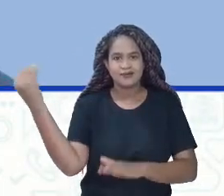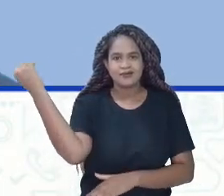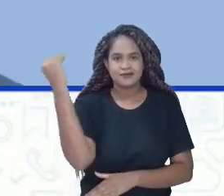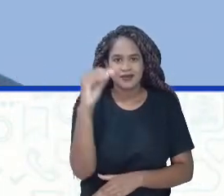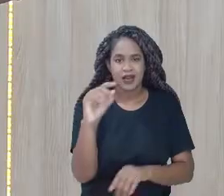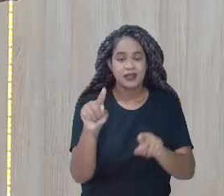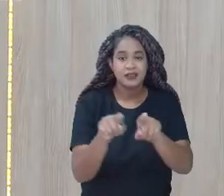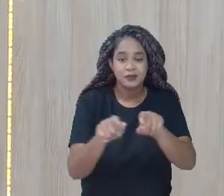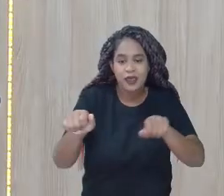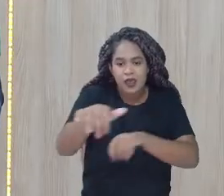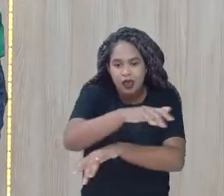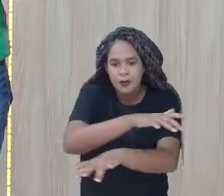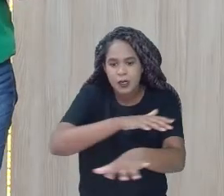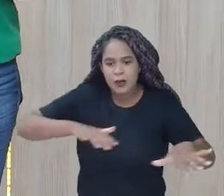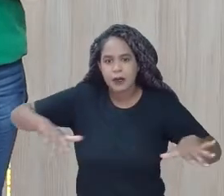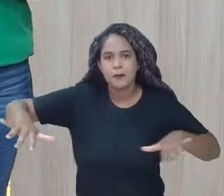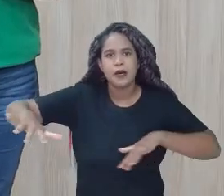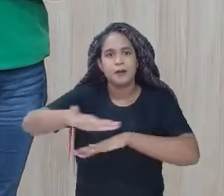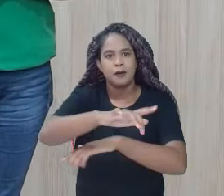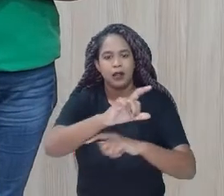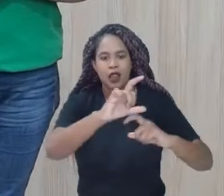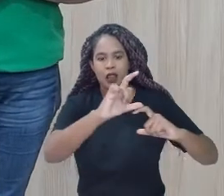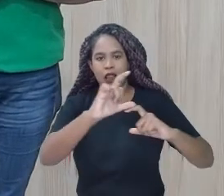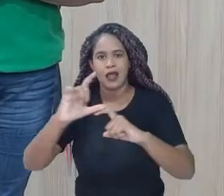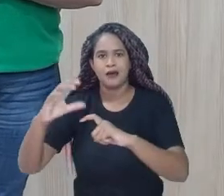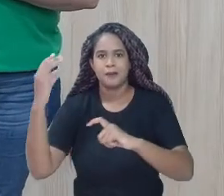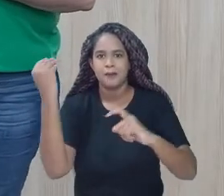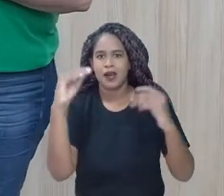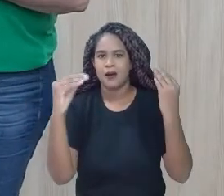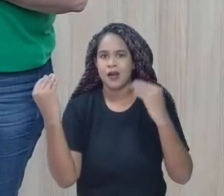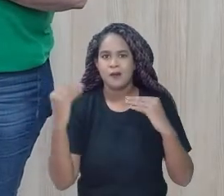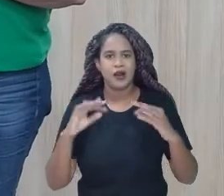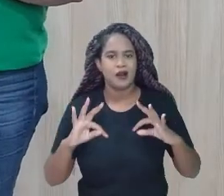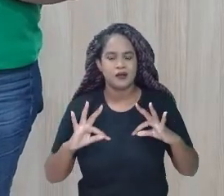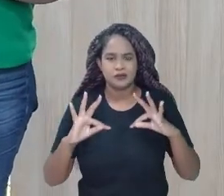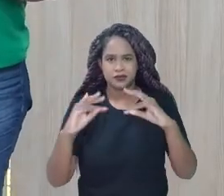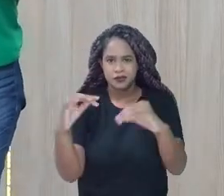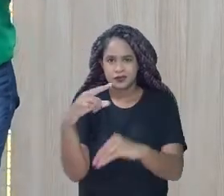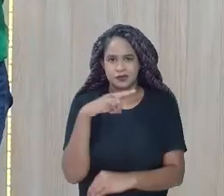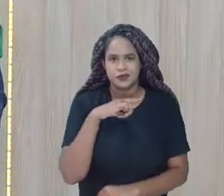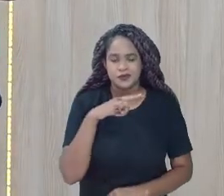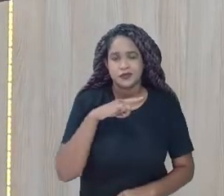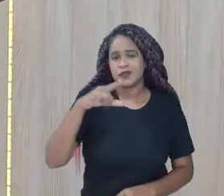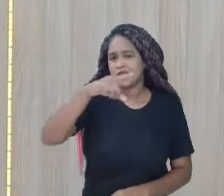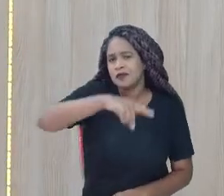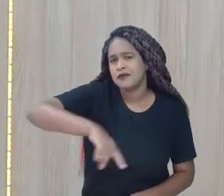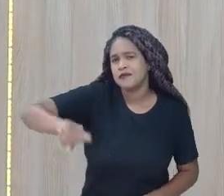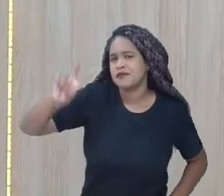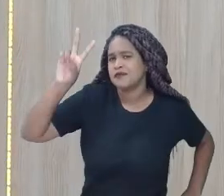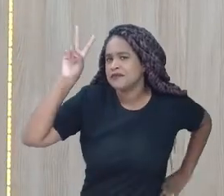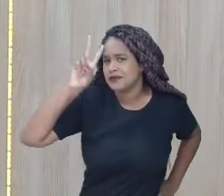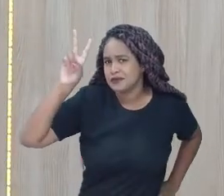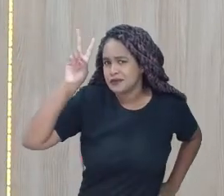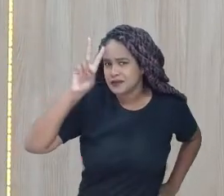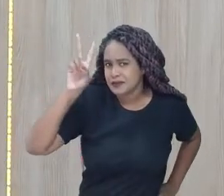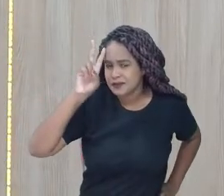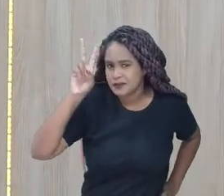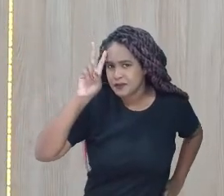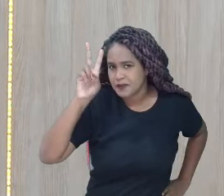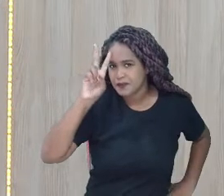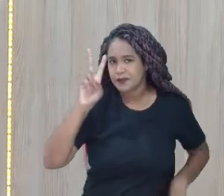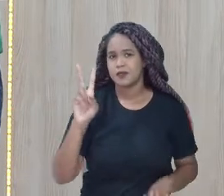ambientes. Então, tudo isso acontece nas histórias em quadrinhos. Vocês lembram quem são